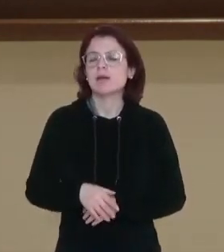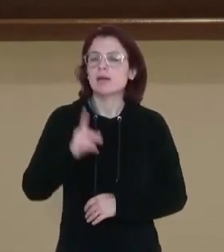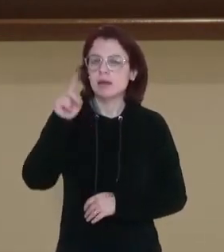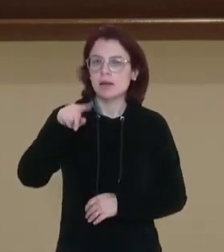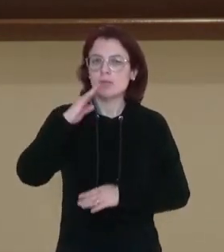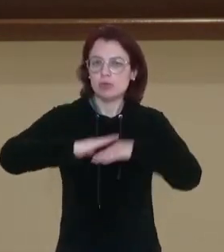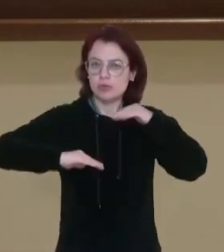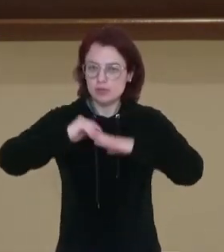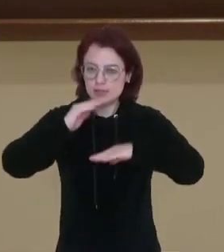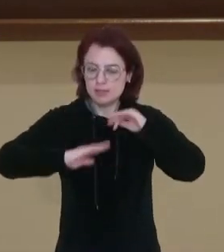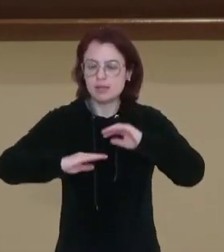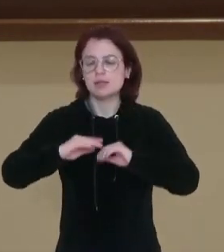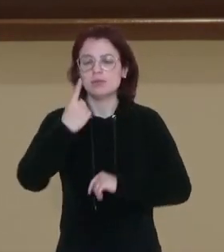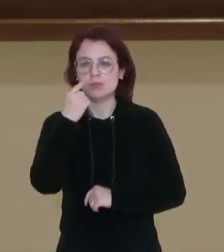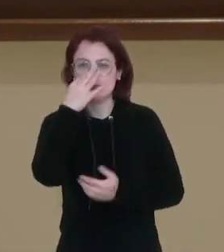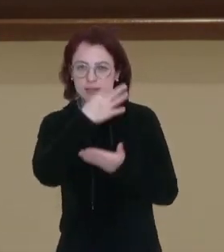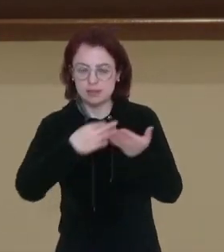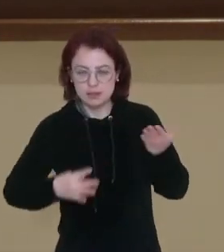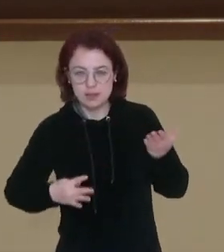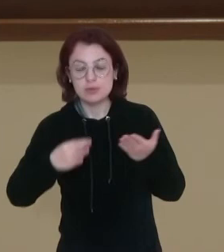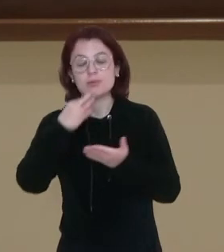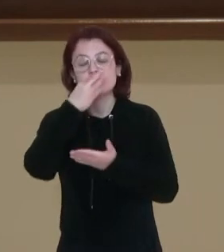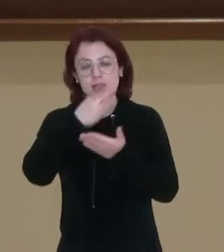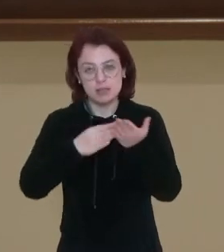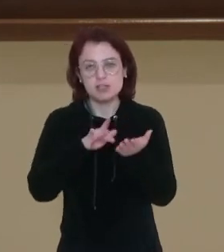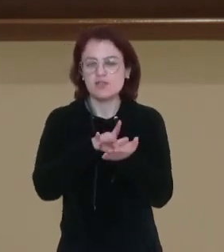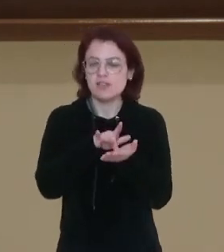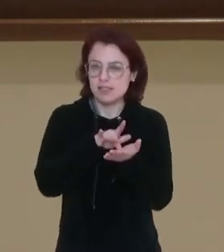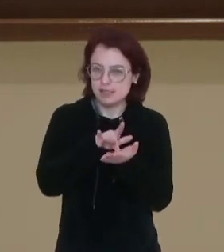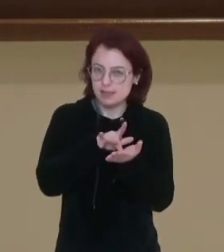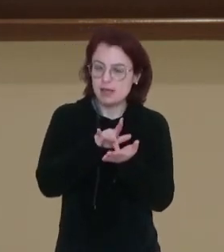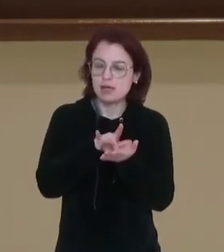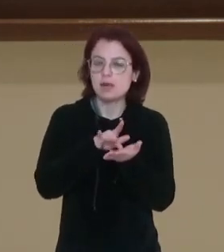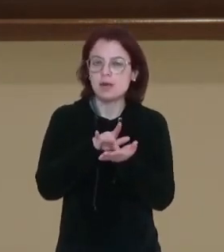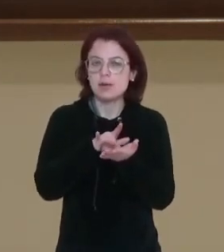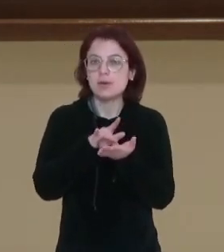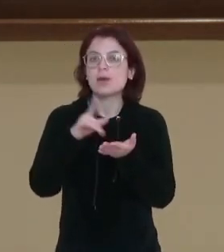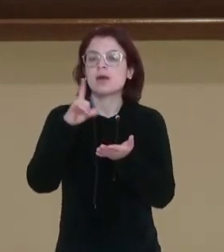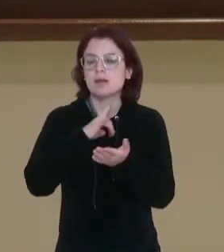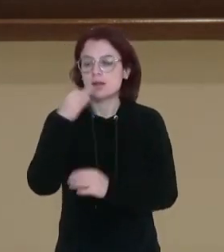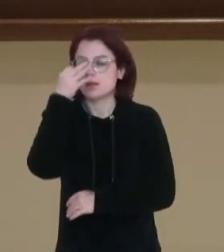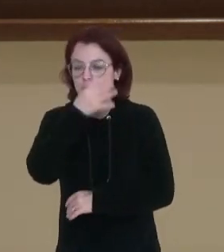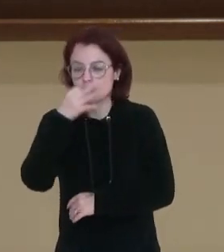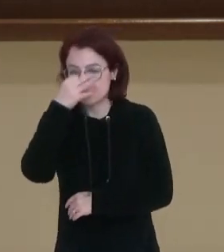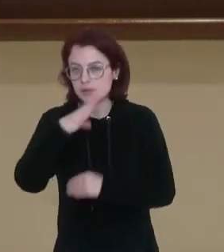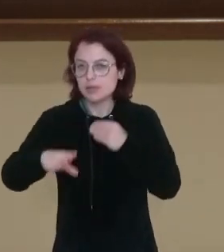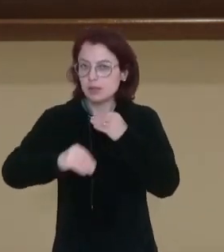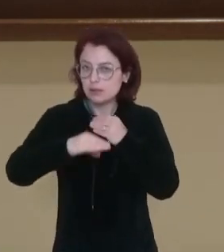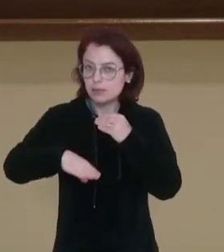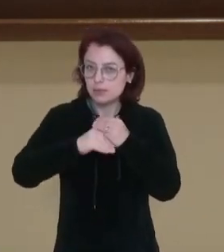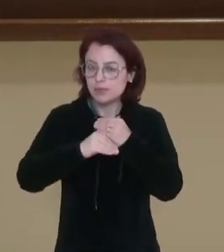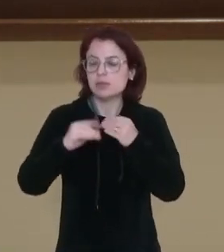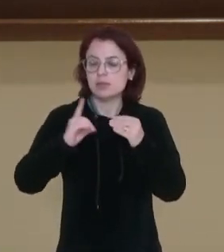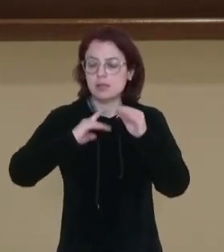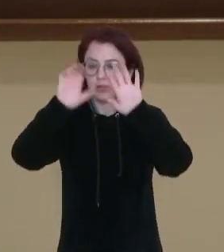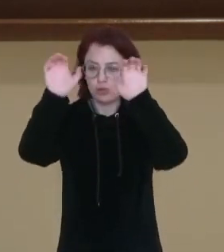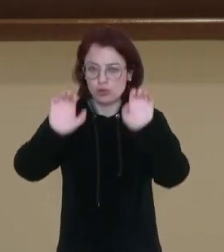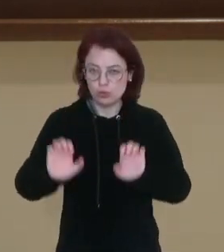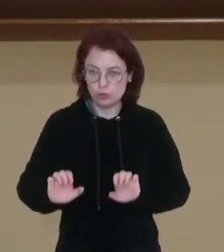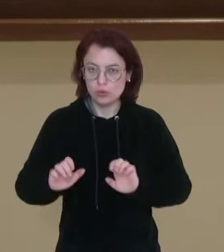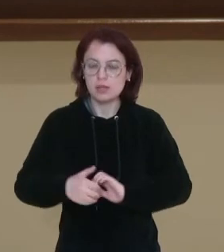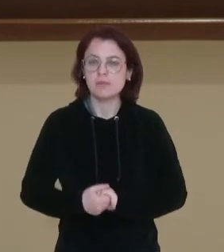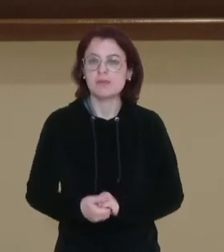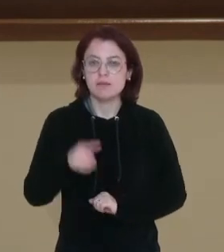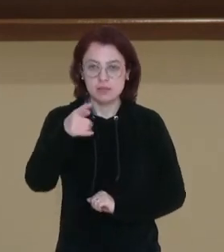texto, né? Um texto ficcional. Lembrem-se que as narrativas têm alguns elementos composicionais que a estruturam. Então